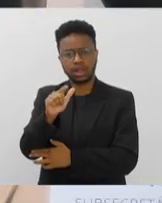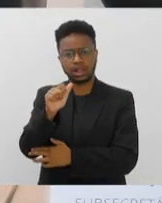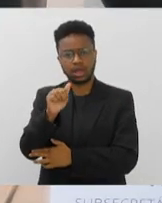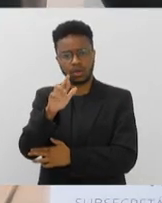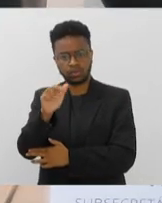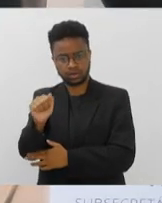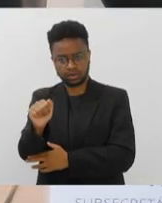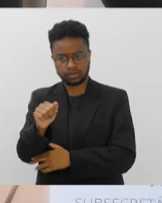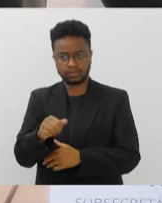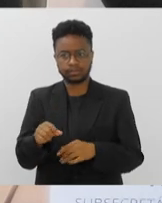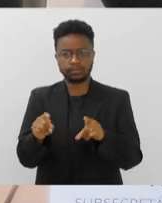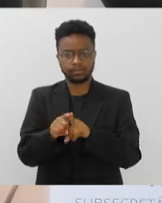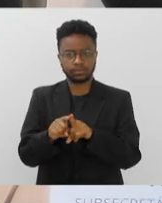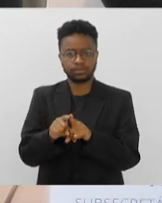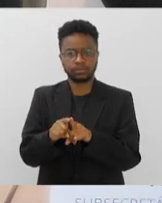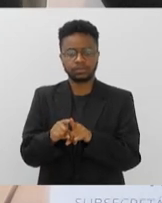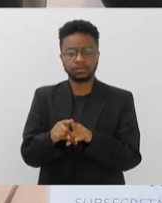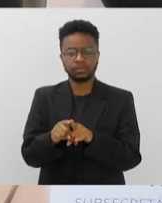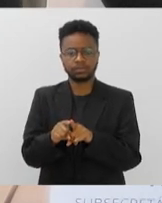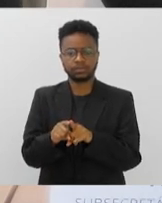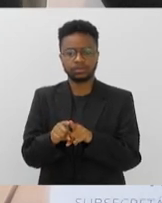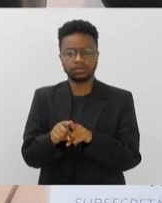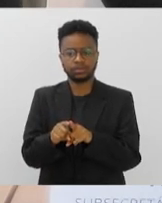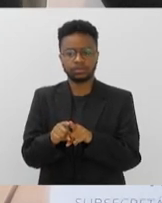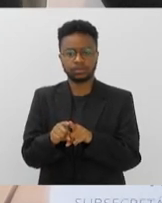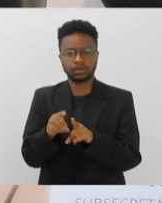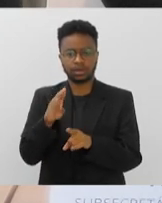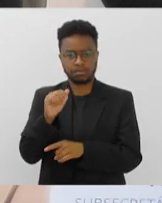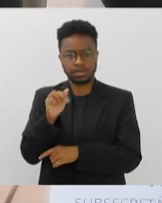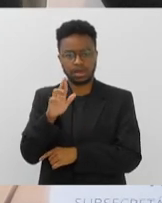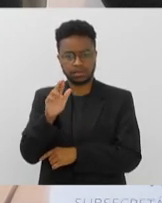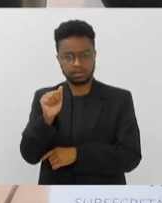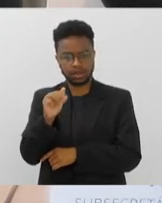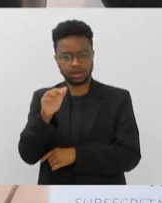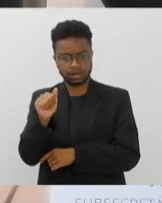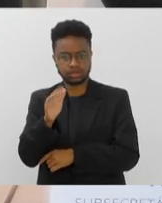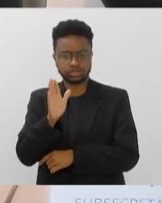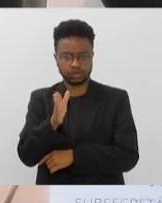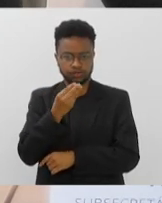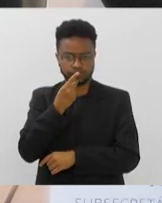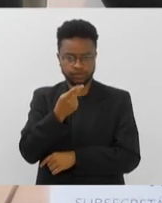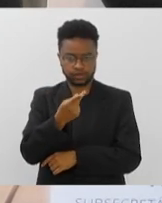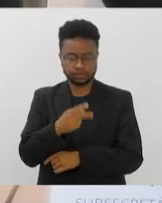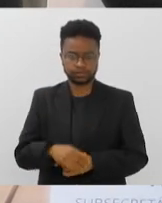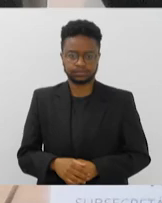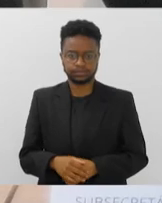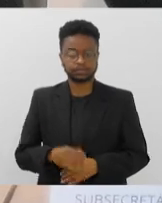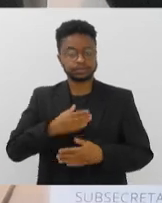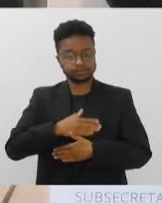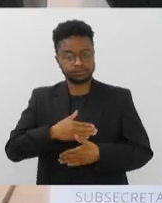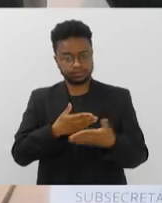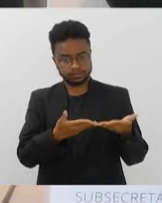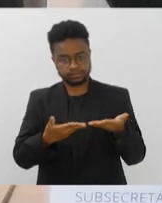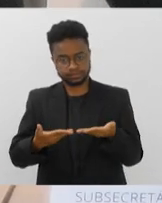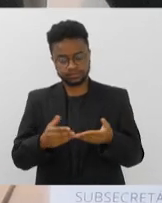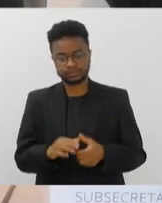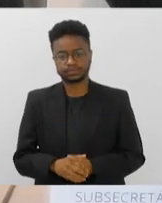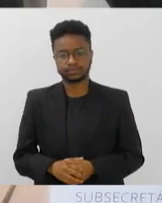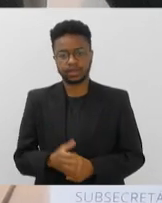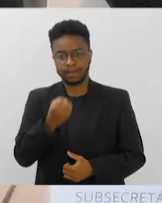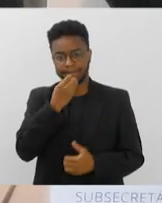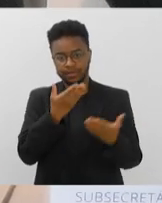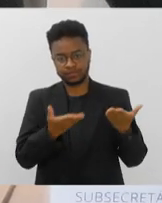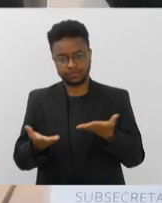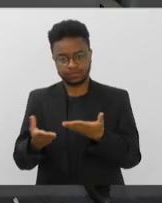Toledo Andrade e a Bárbara too já tá aqui conosco um prazer tla aqui conosco seja muito